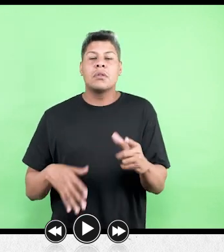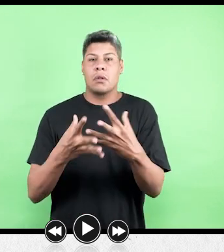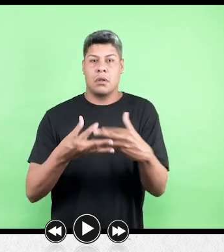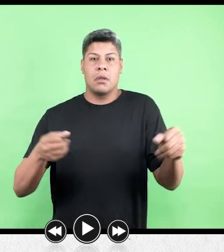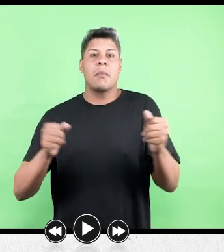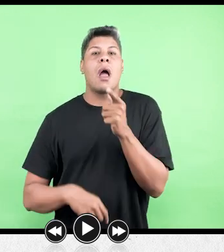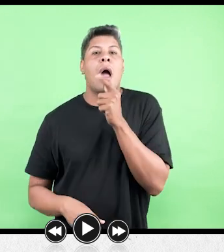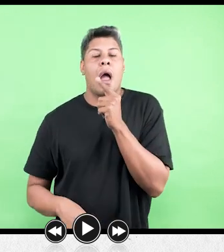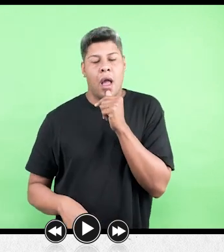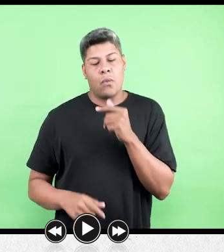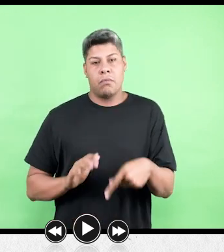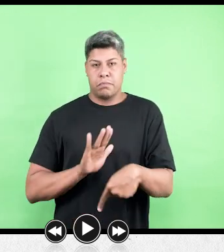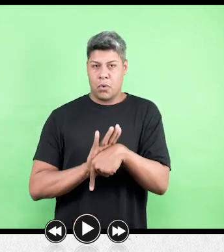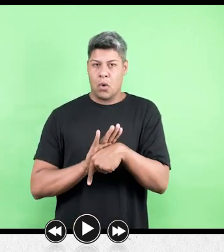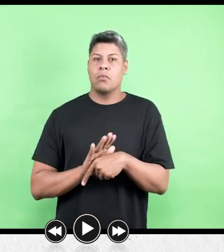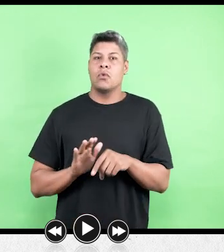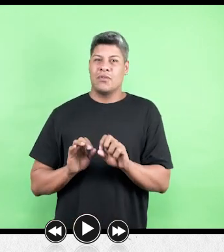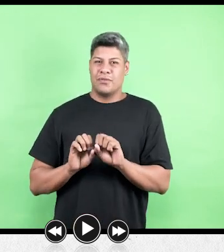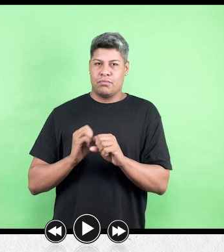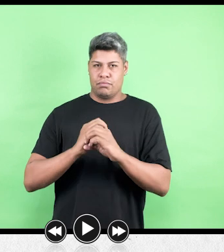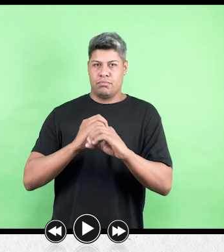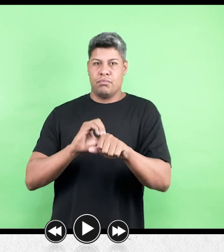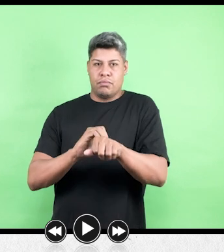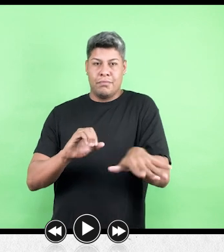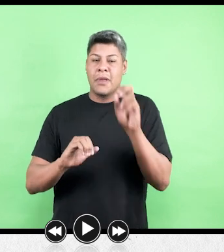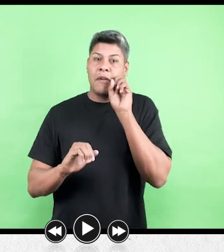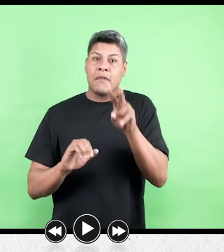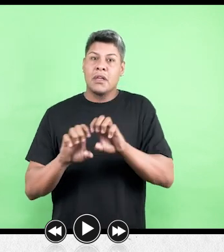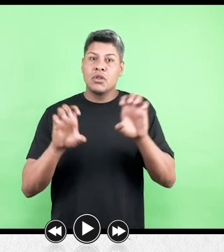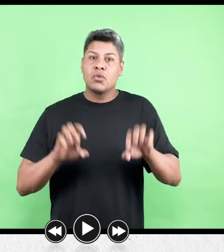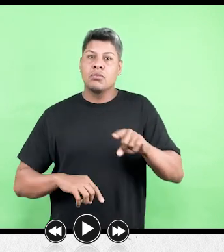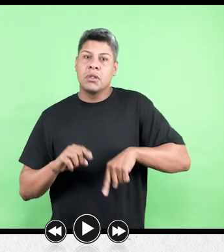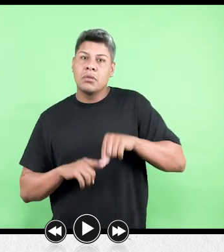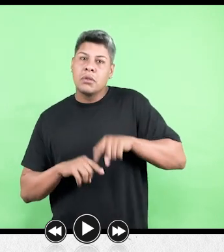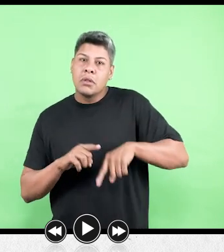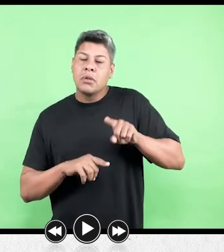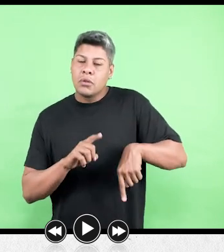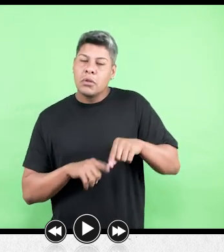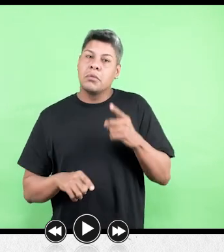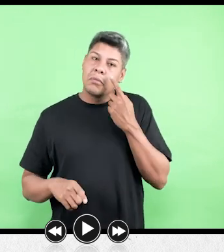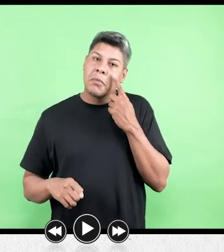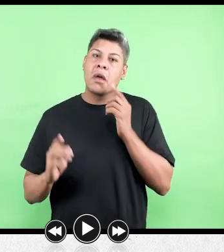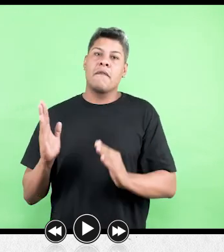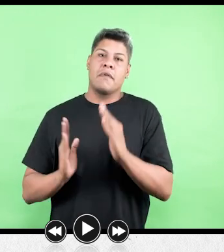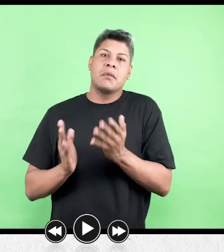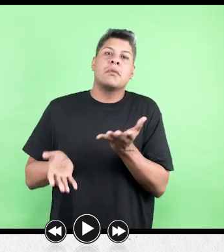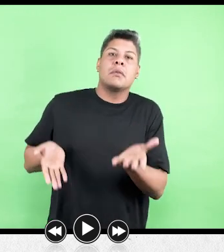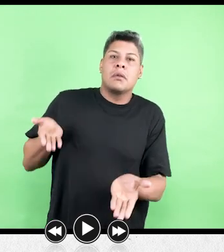da água ao longo do sistema. Observar as infraestruturas e os equipamentos de medição para acompanhamento das fases de